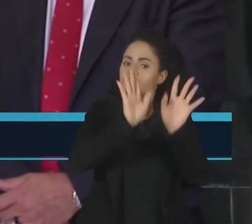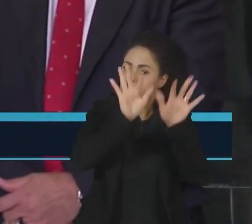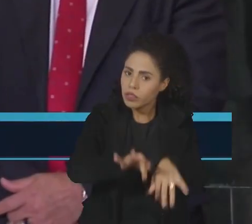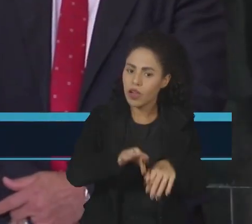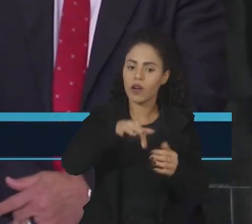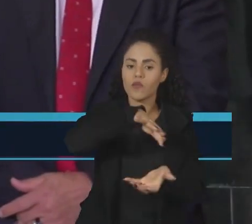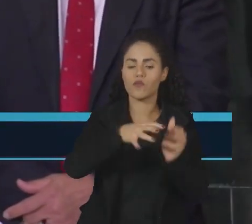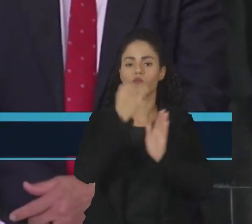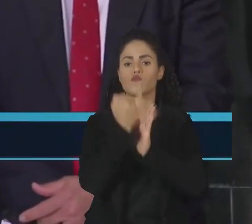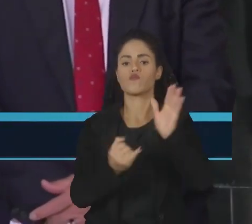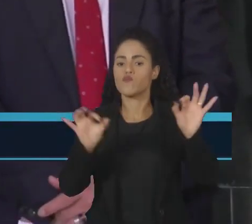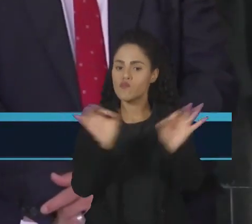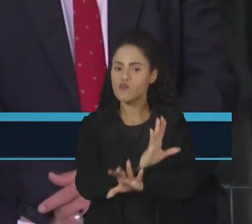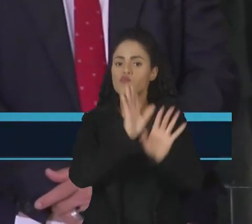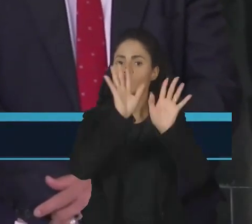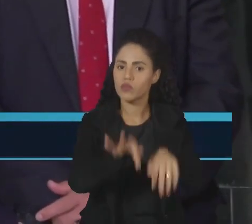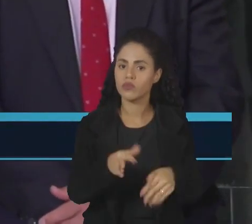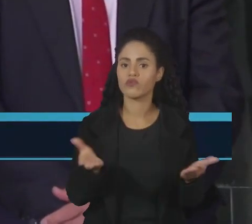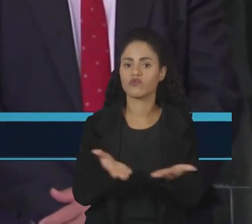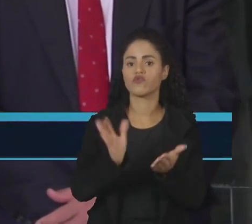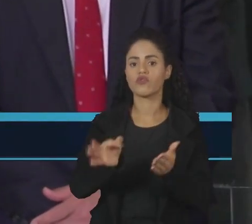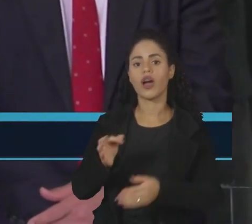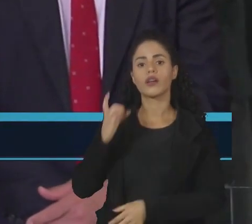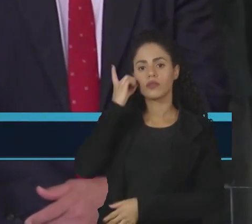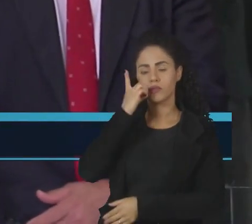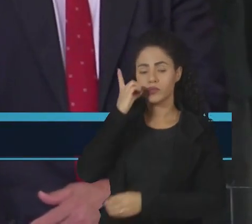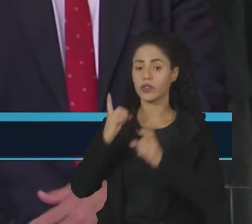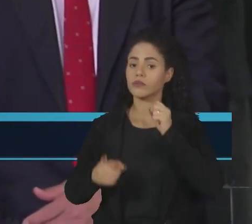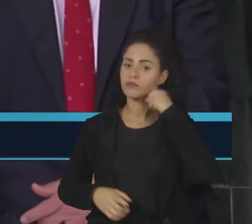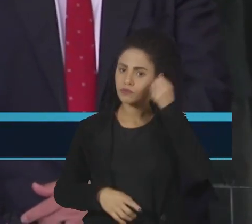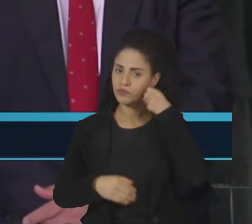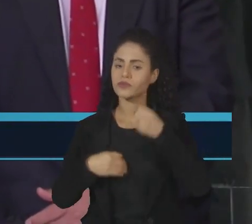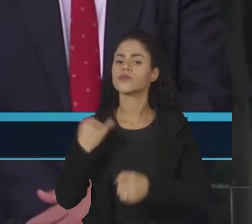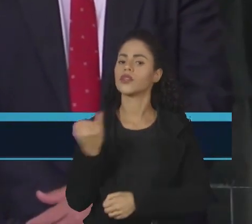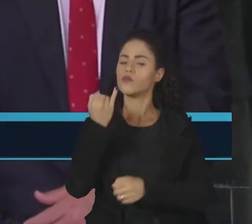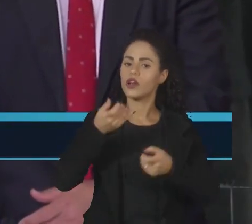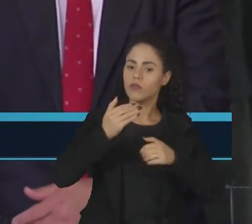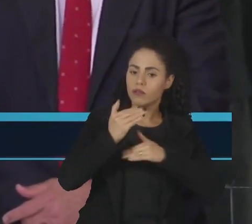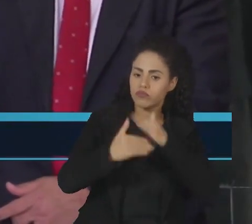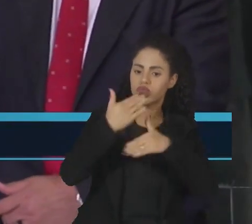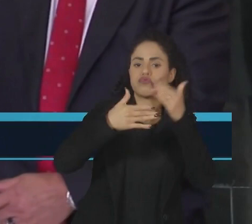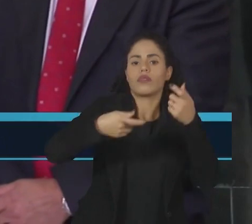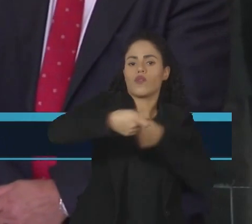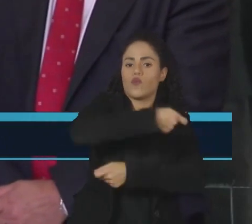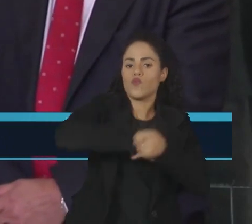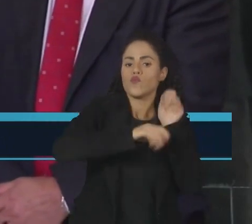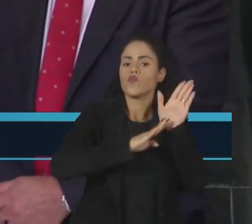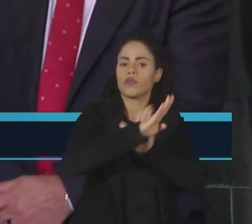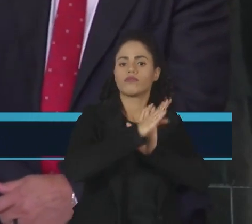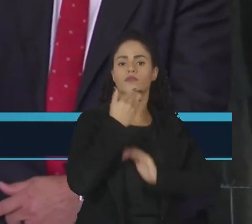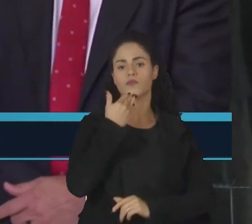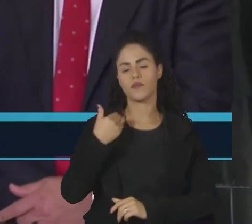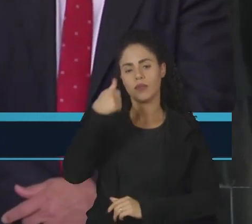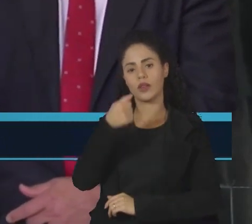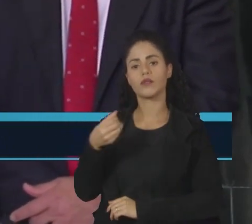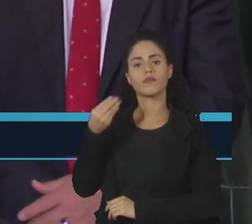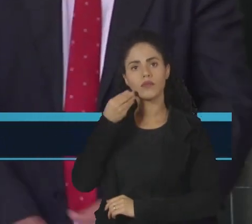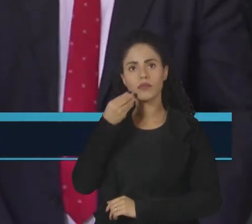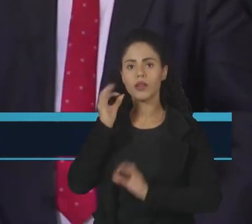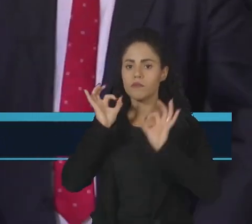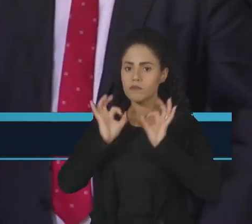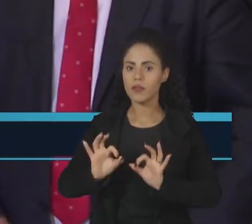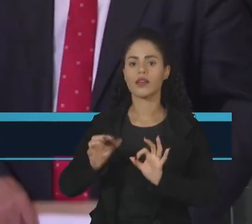tributária concluída na Câmara e no Senado. Isso vai dar um passo muito importante para o crescimento econômico, para acabarmos com a verdadeira